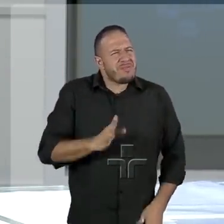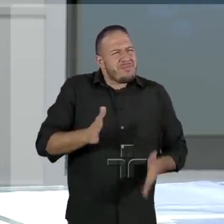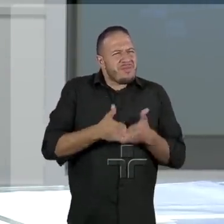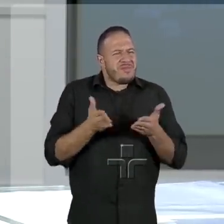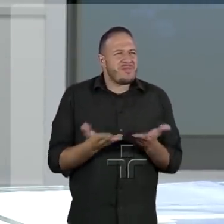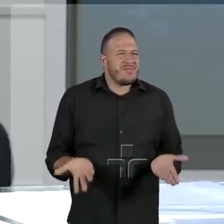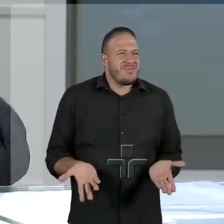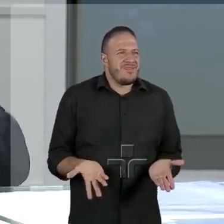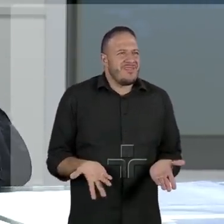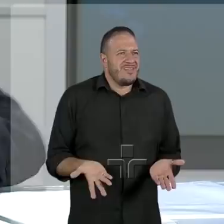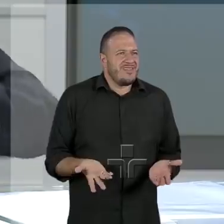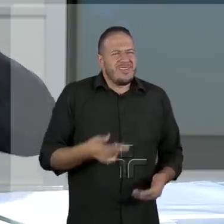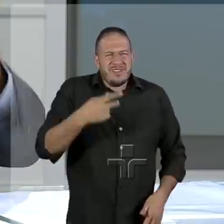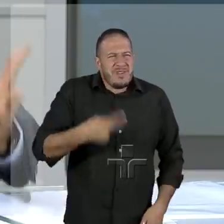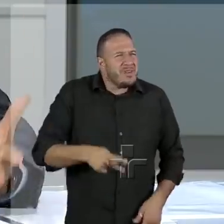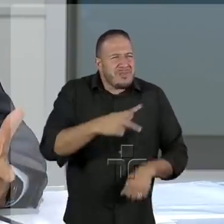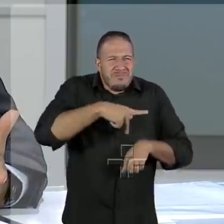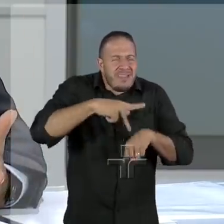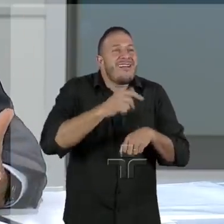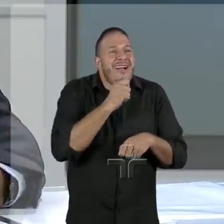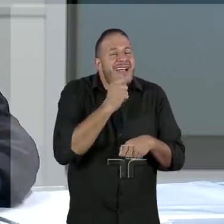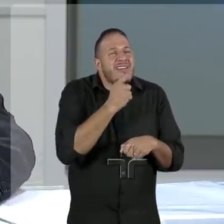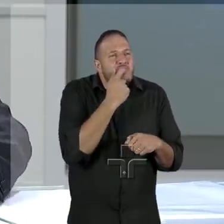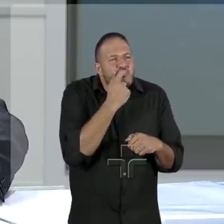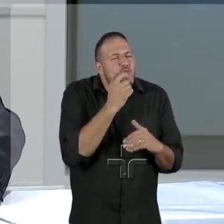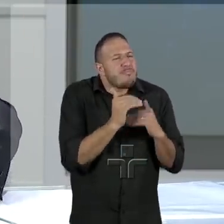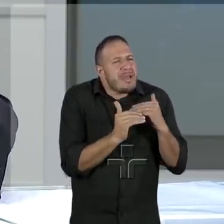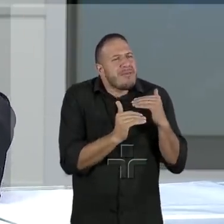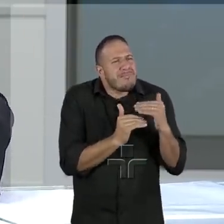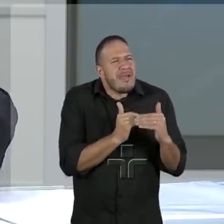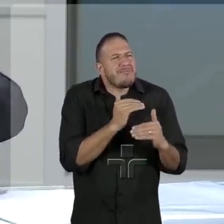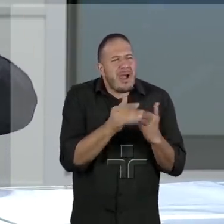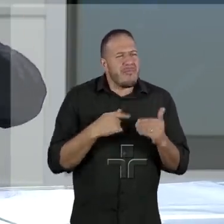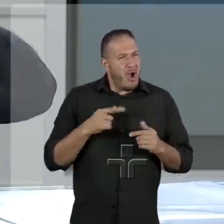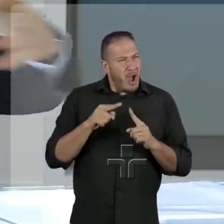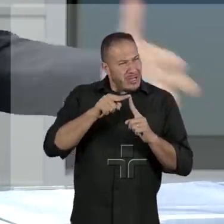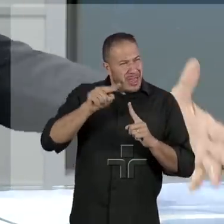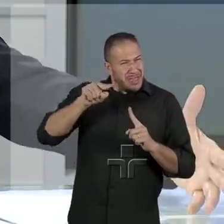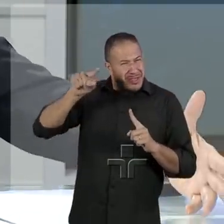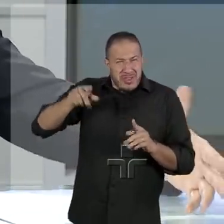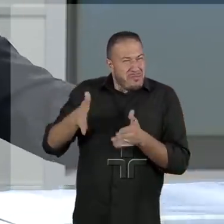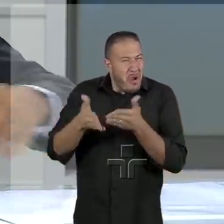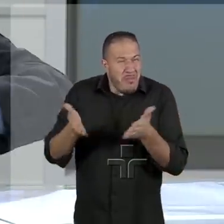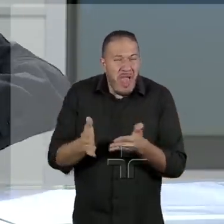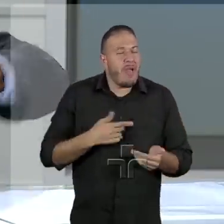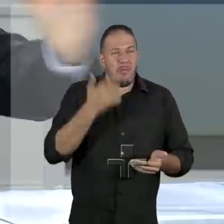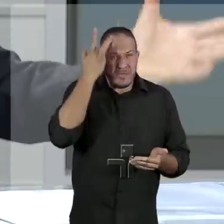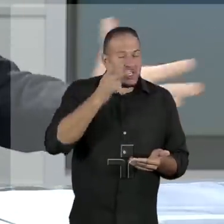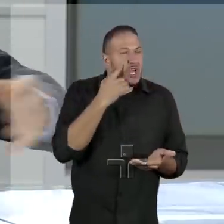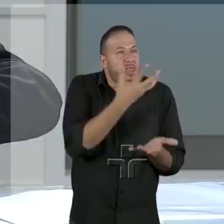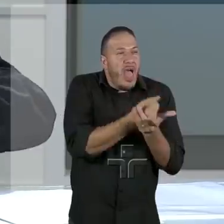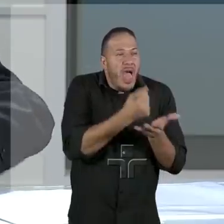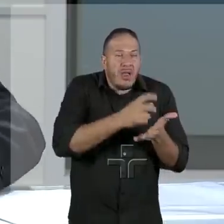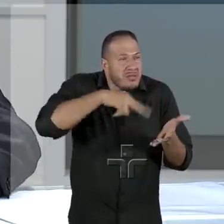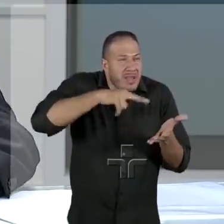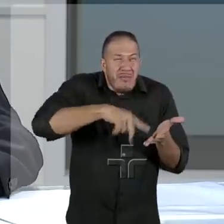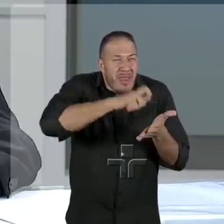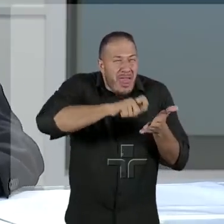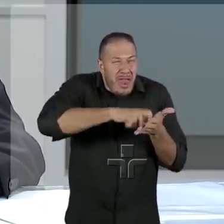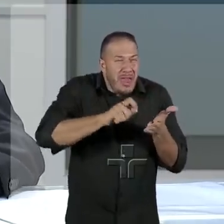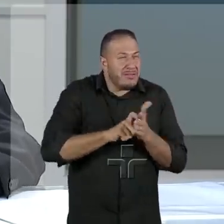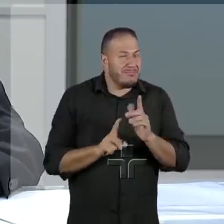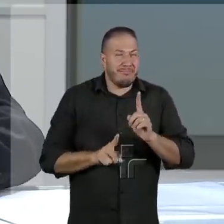pobres. Nós somos países em desenvolvimento, índices de pobreza, índices de analfabetismo, que superam países lá